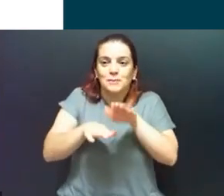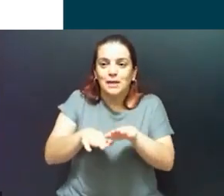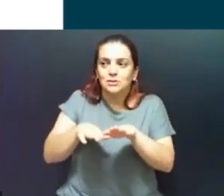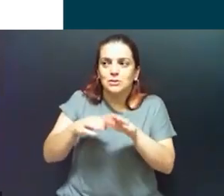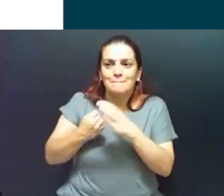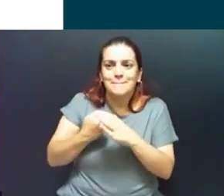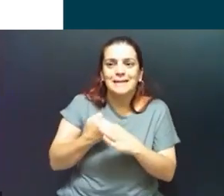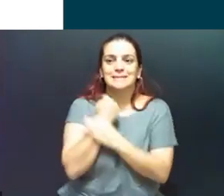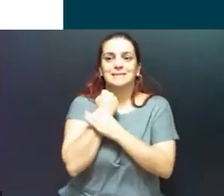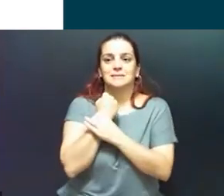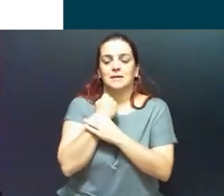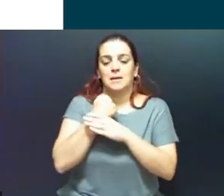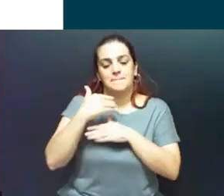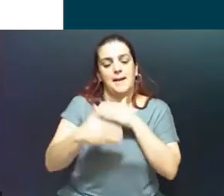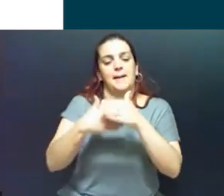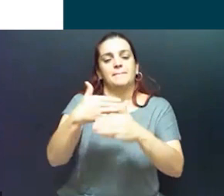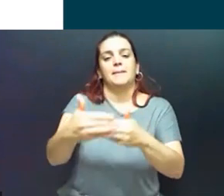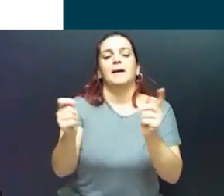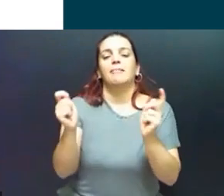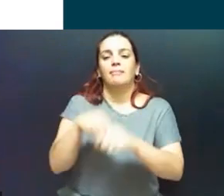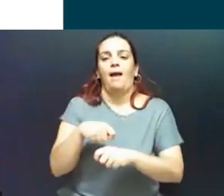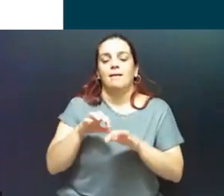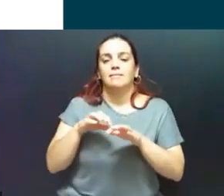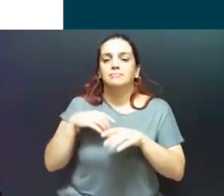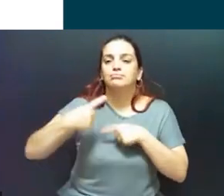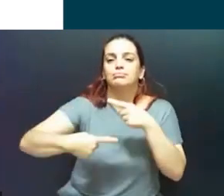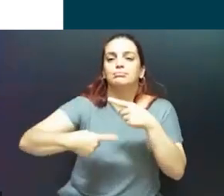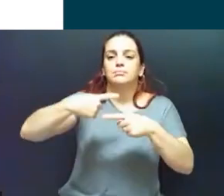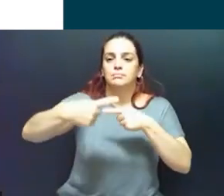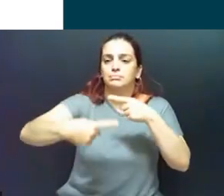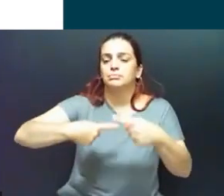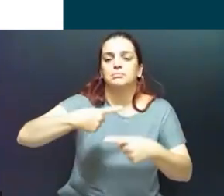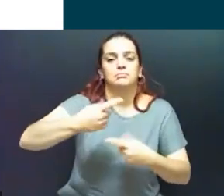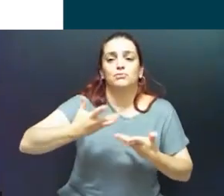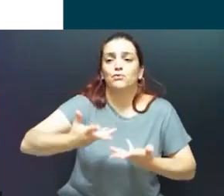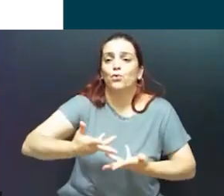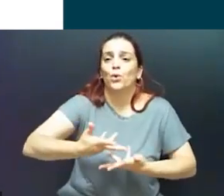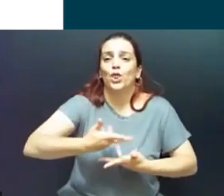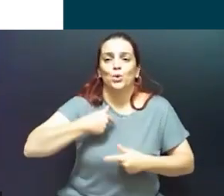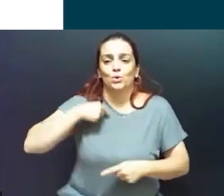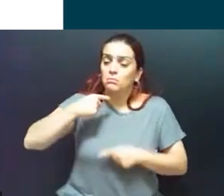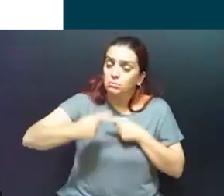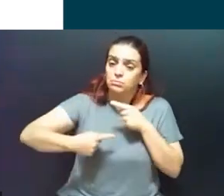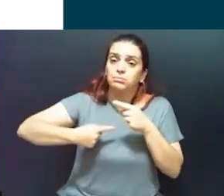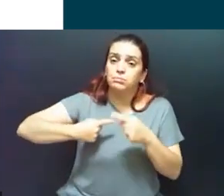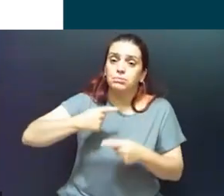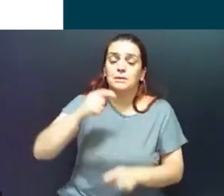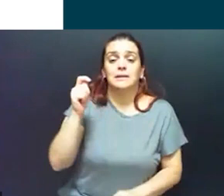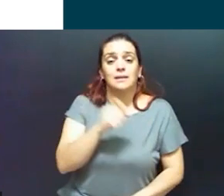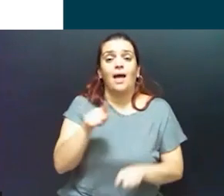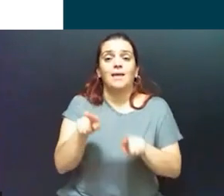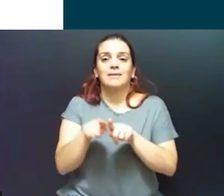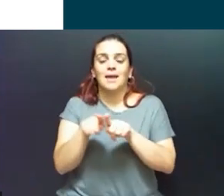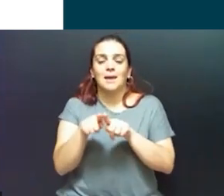das normas de segurança da aplicação. Então, isso torna o processo fluido e também dá visibilidade dos requisitos